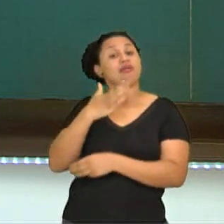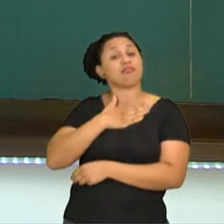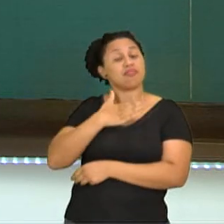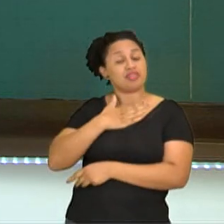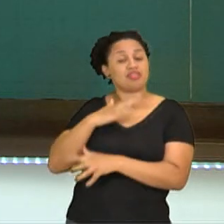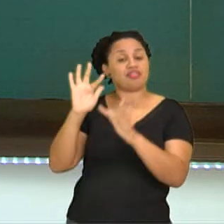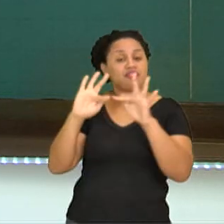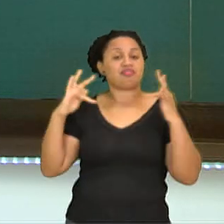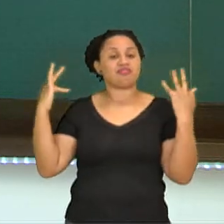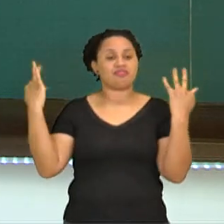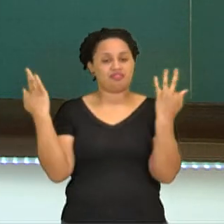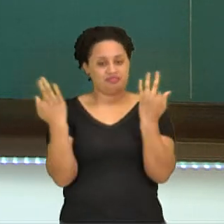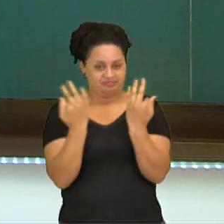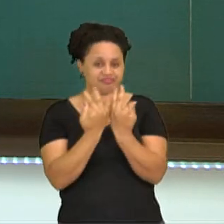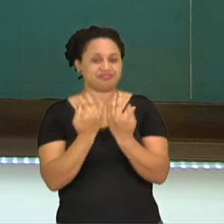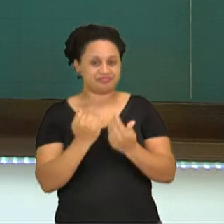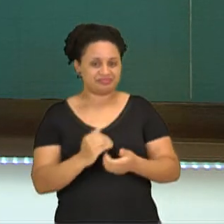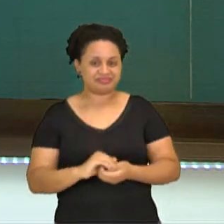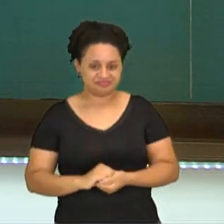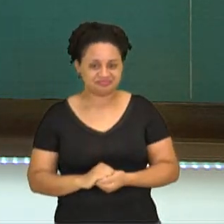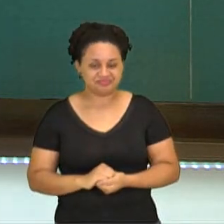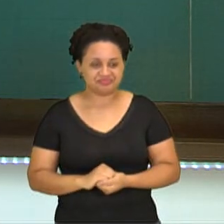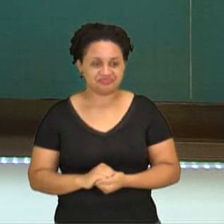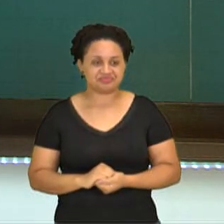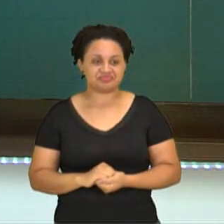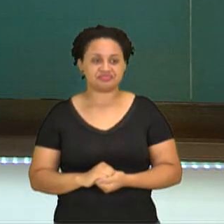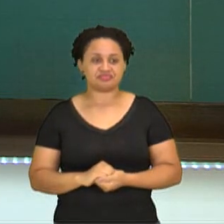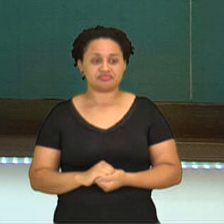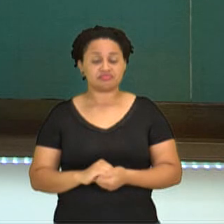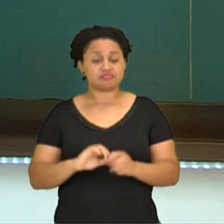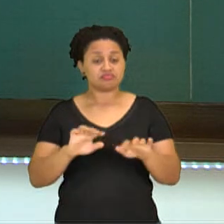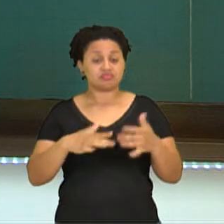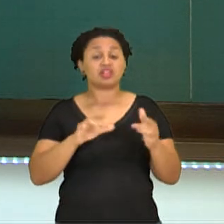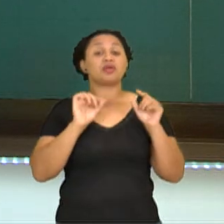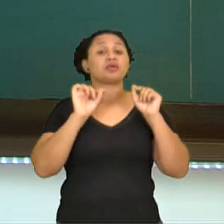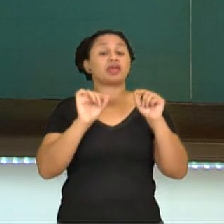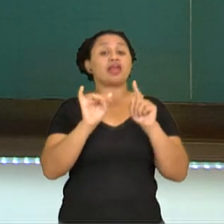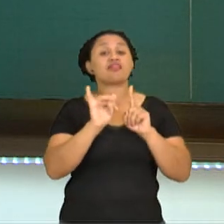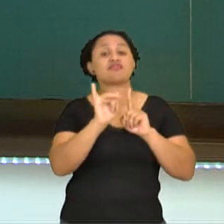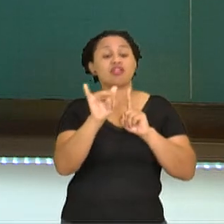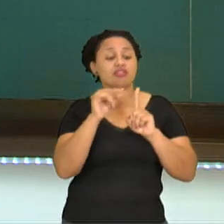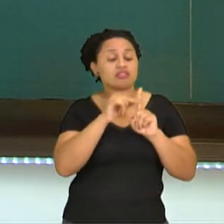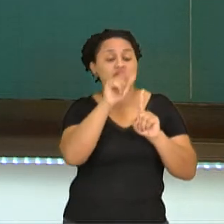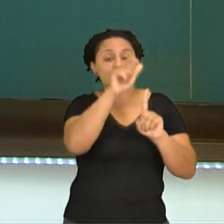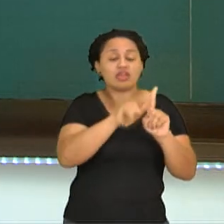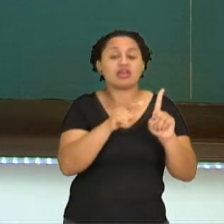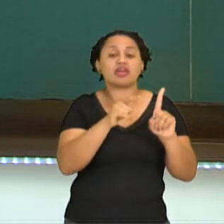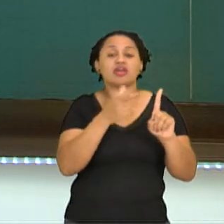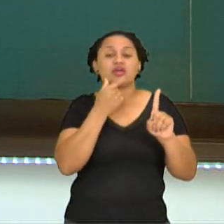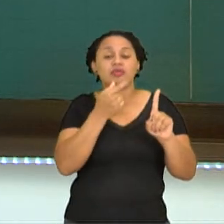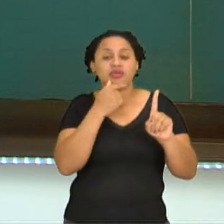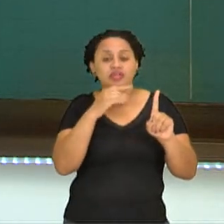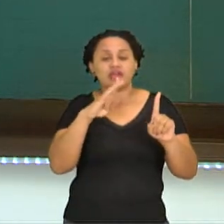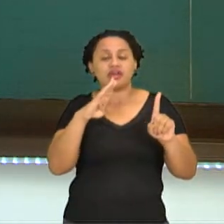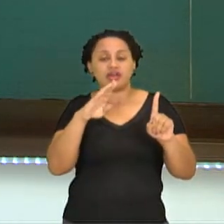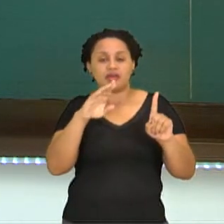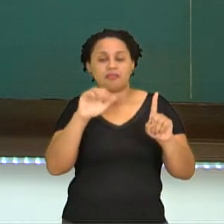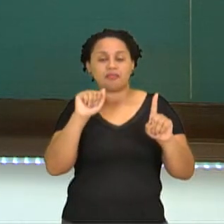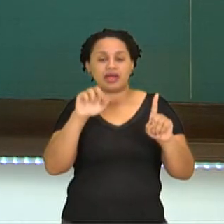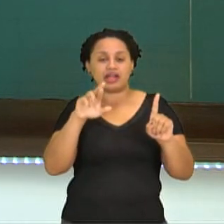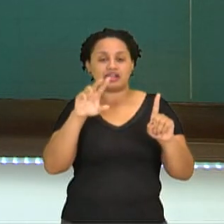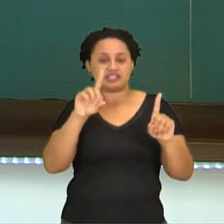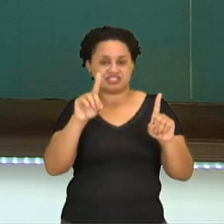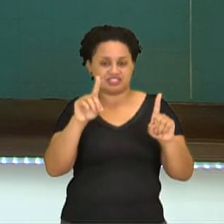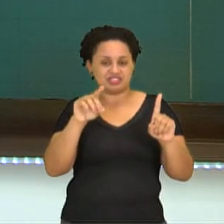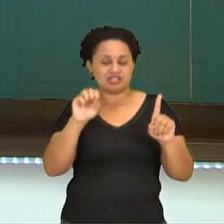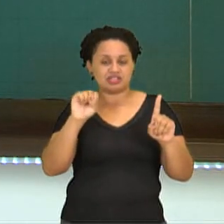family. E essa é a minha família. Então, quem está falando aqui é o nosso